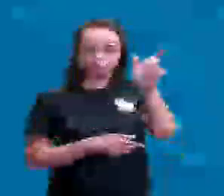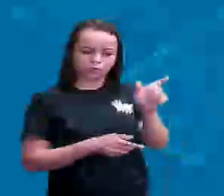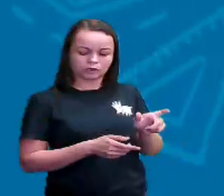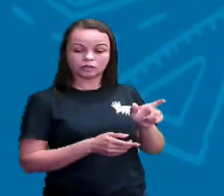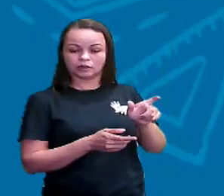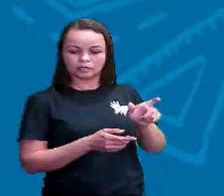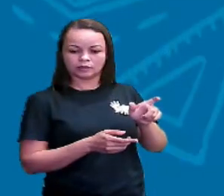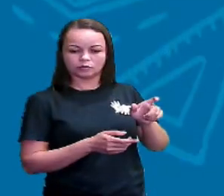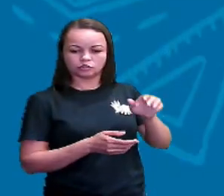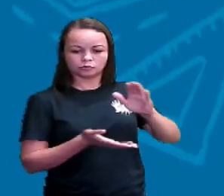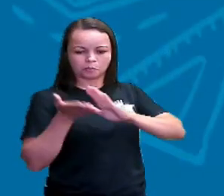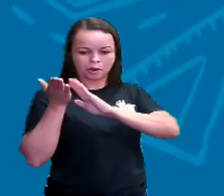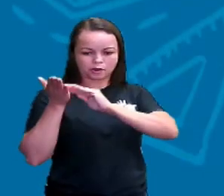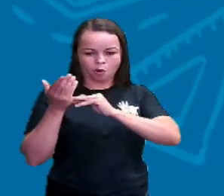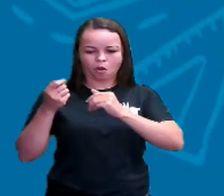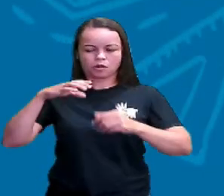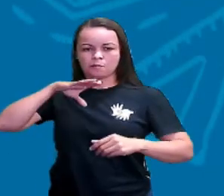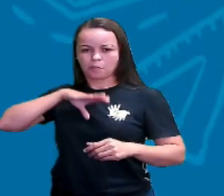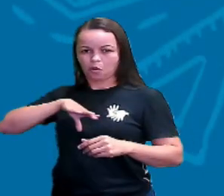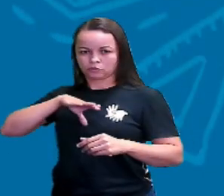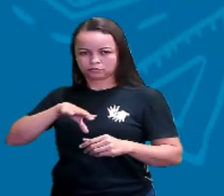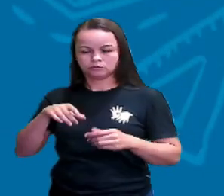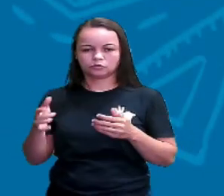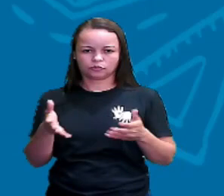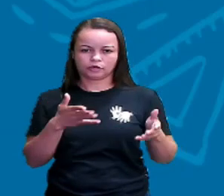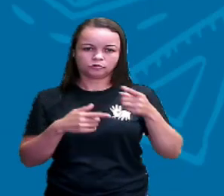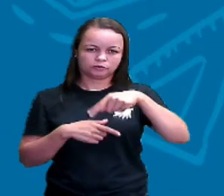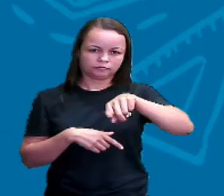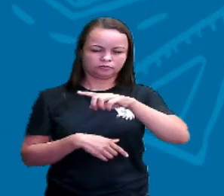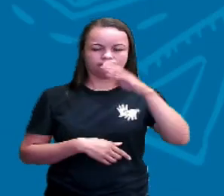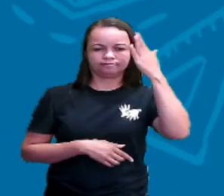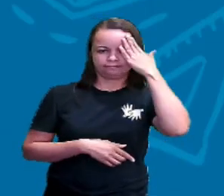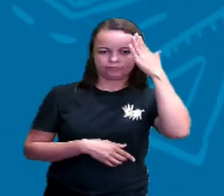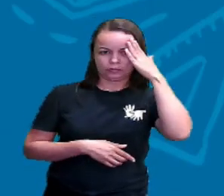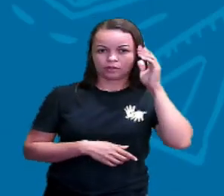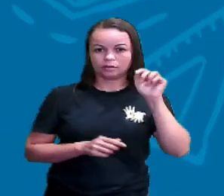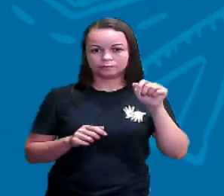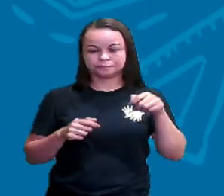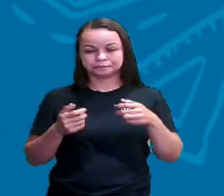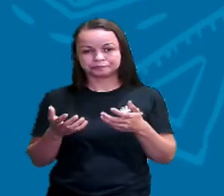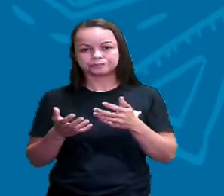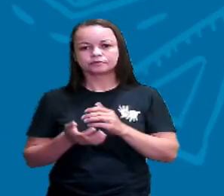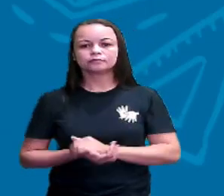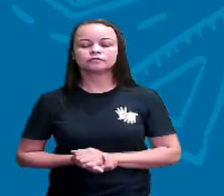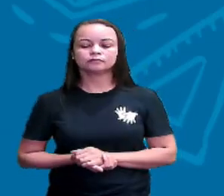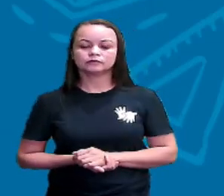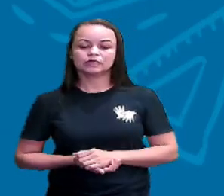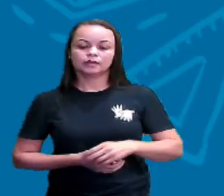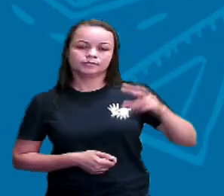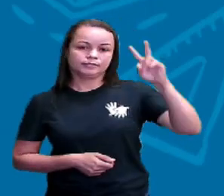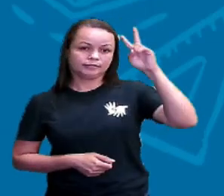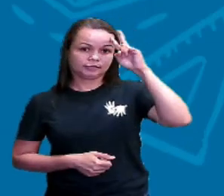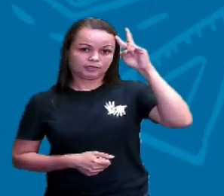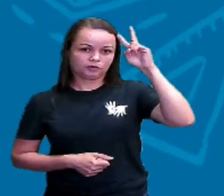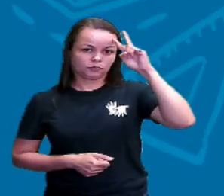espanhola, para que vocês possam entender bem essa pronúncia, tá certo?